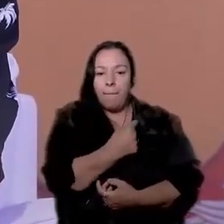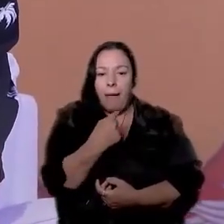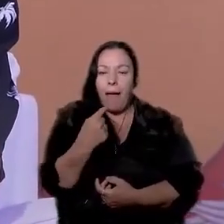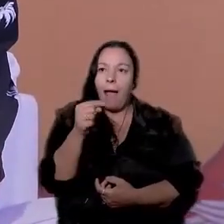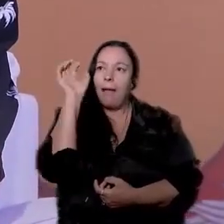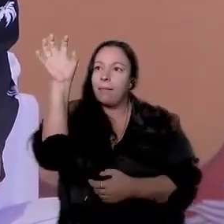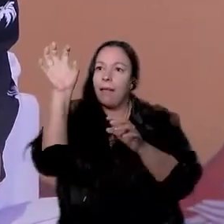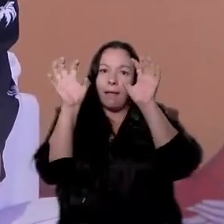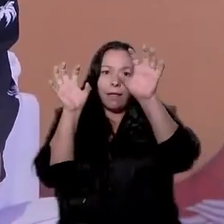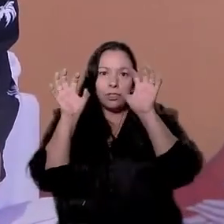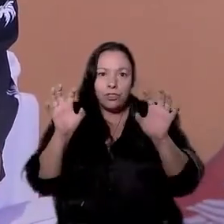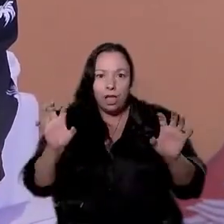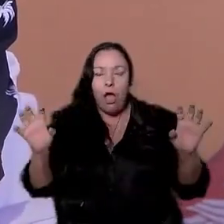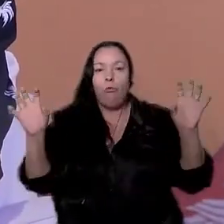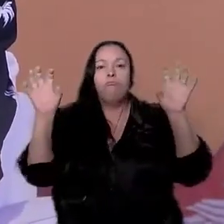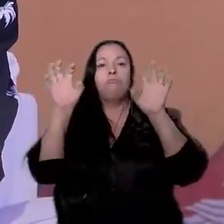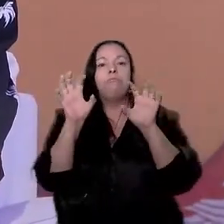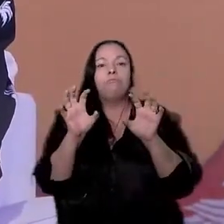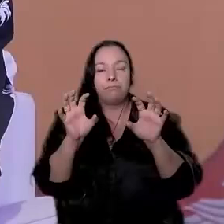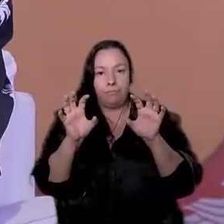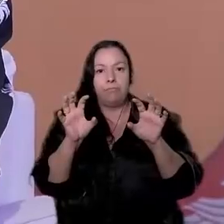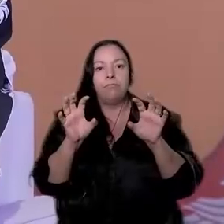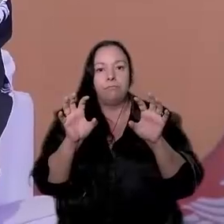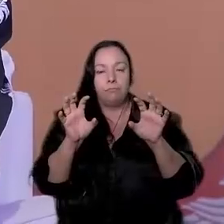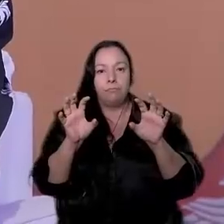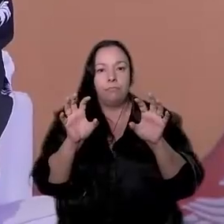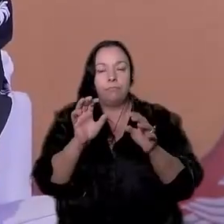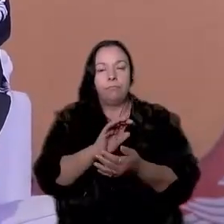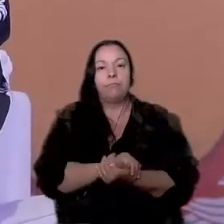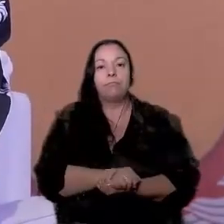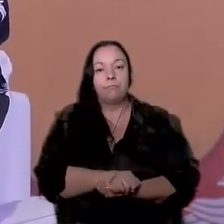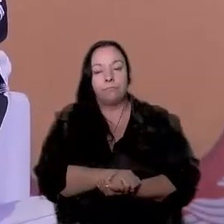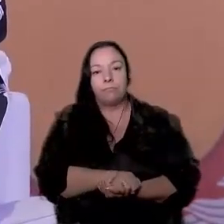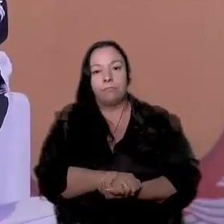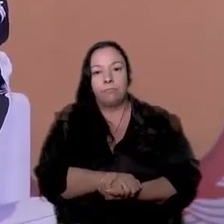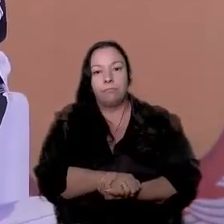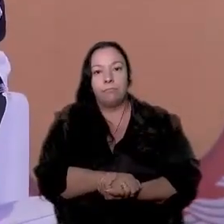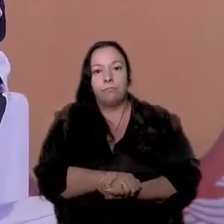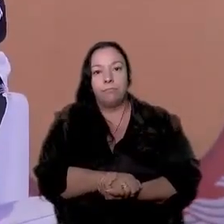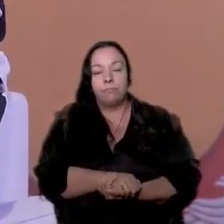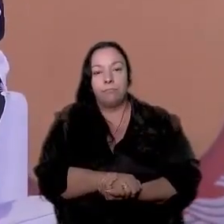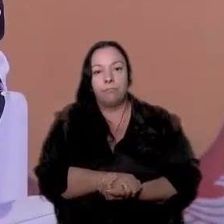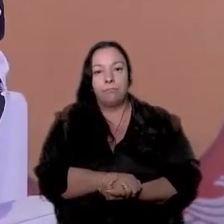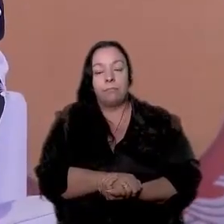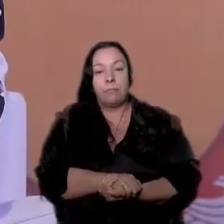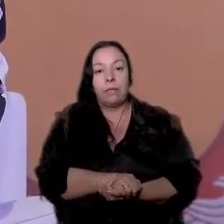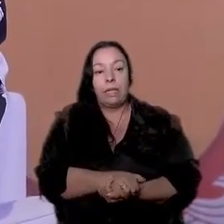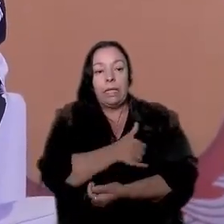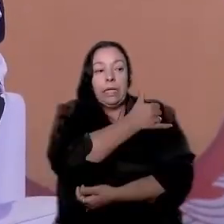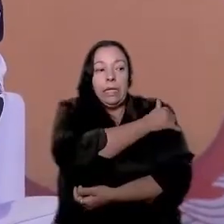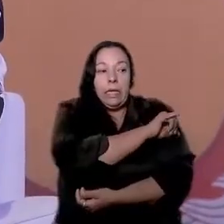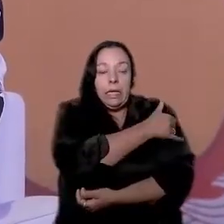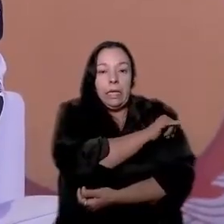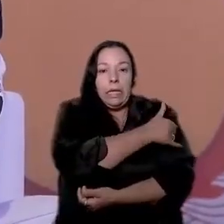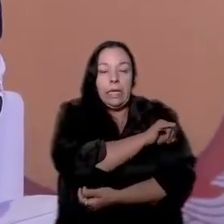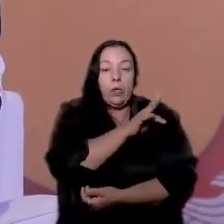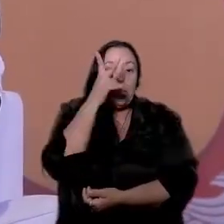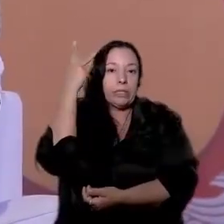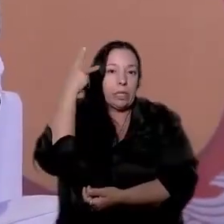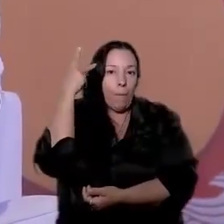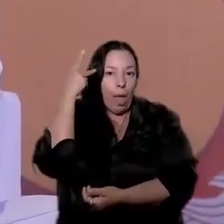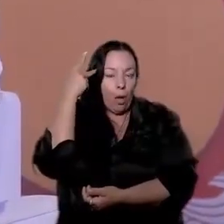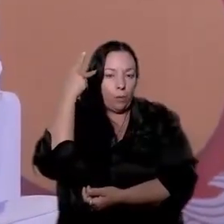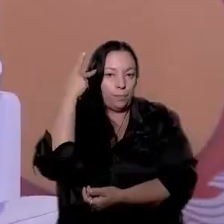Porque o investimento da Petrobras, apesar de ser um estatal, estava também concentrado em Rio e São Paulo. Então, nós